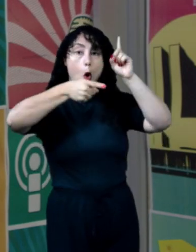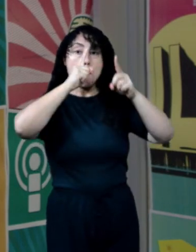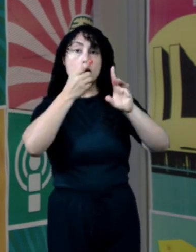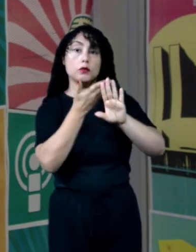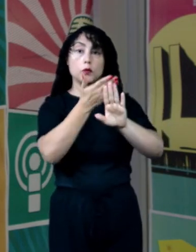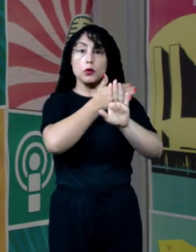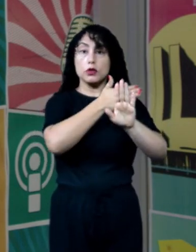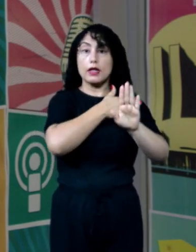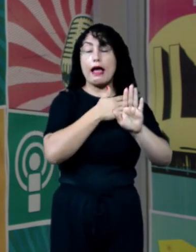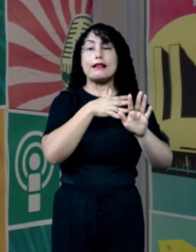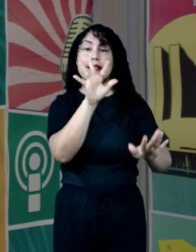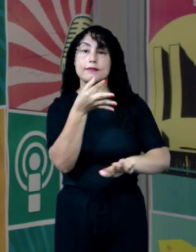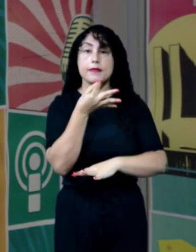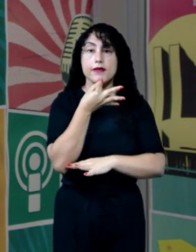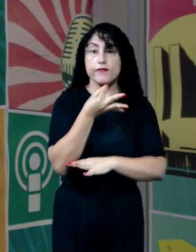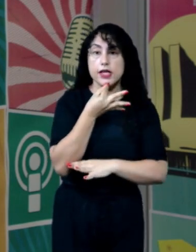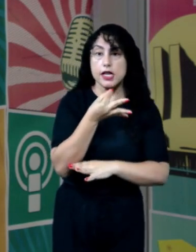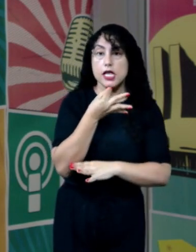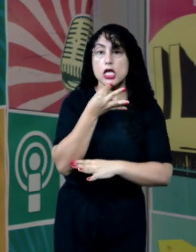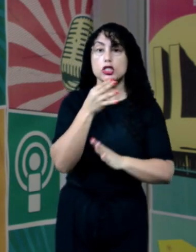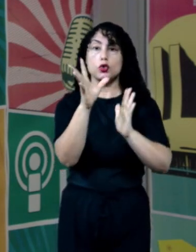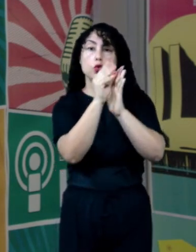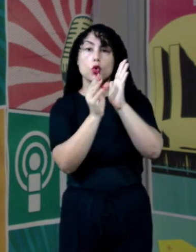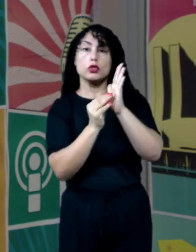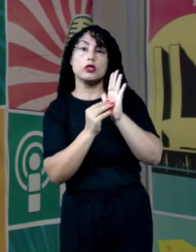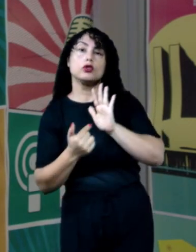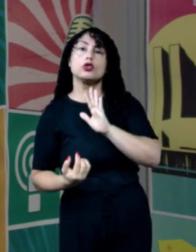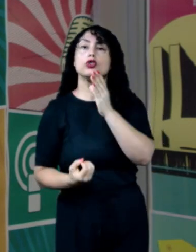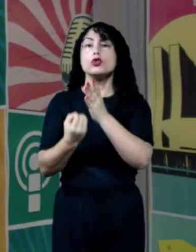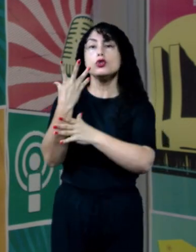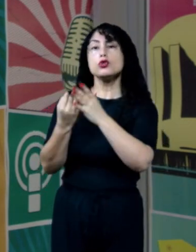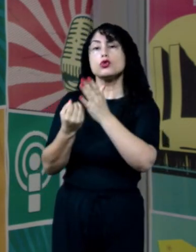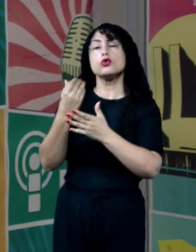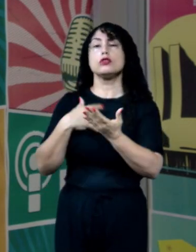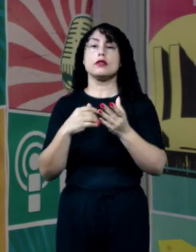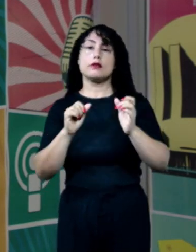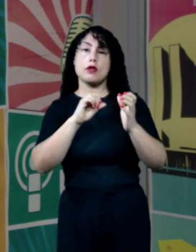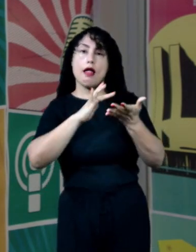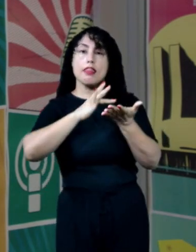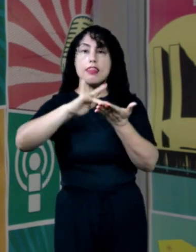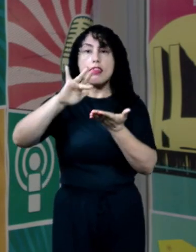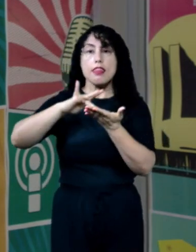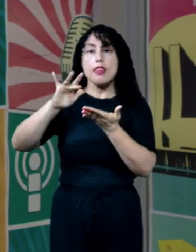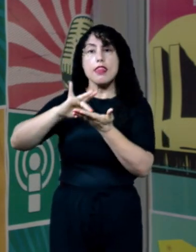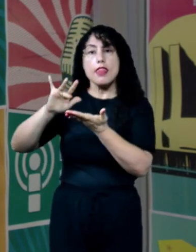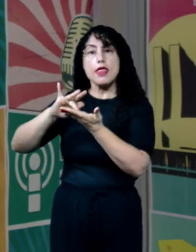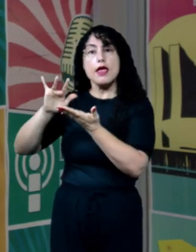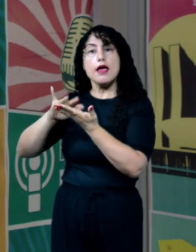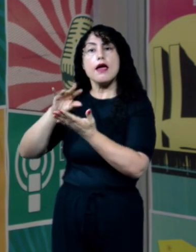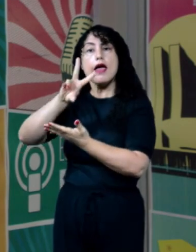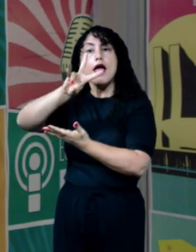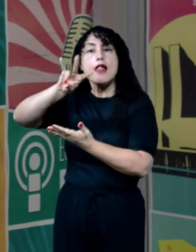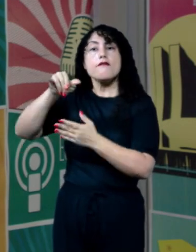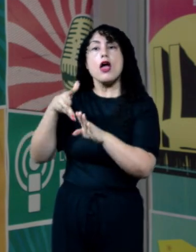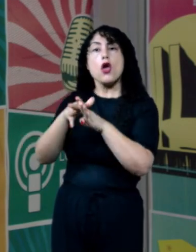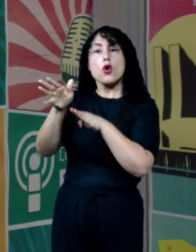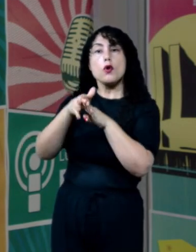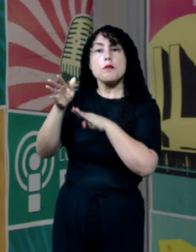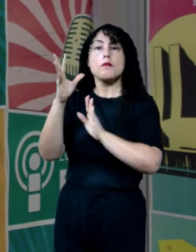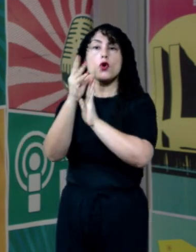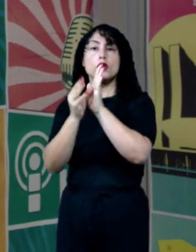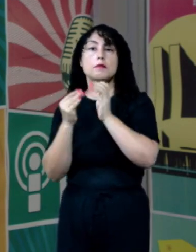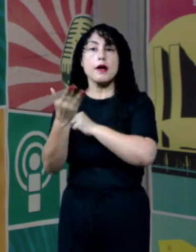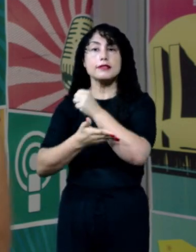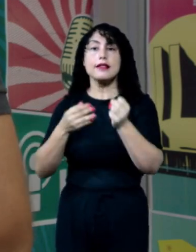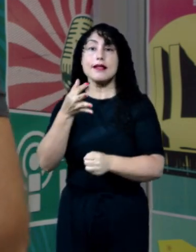trás das preferências, do conteúdo que aparece para você na sua timeline, eles vão te recomendar conteúdos baseados nas suas